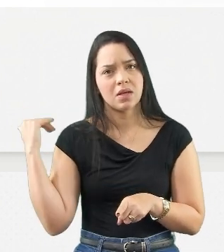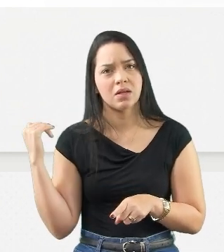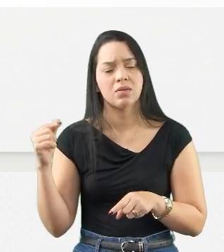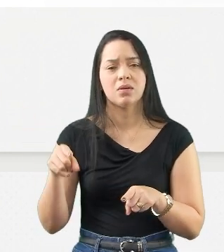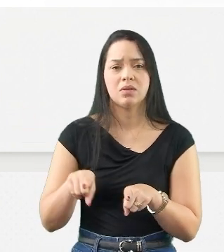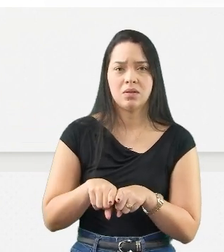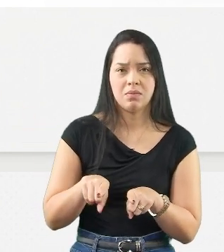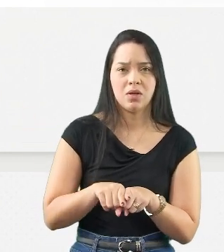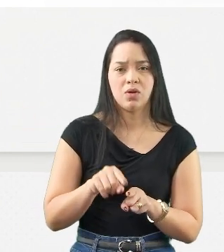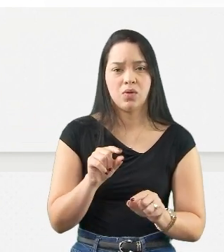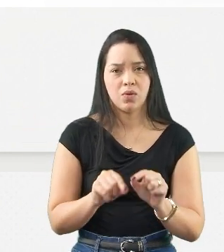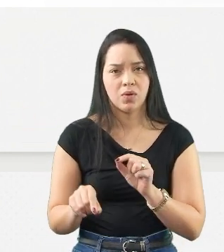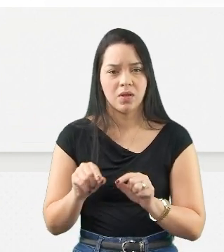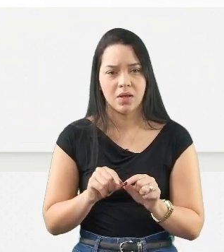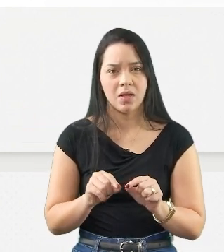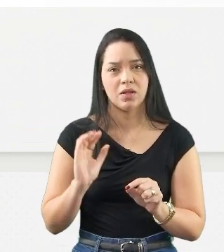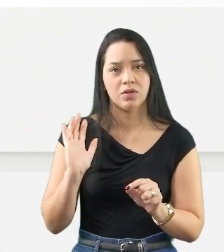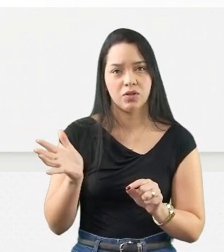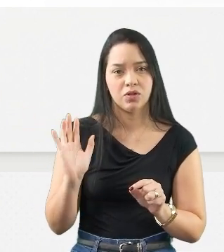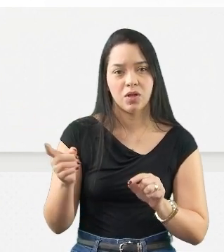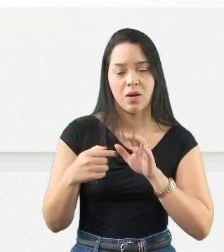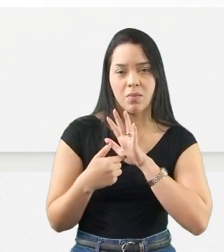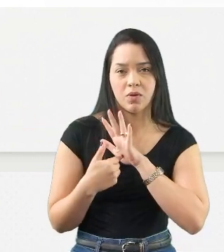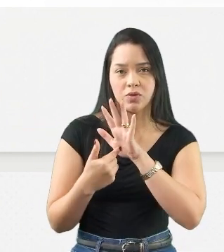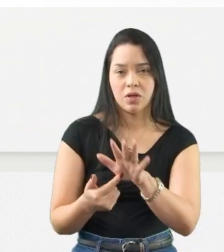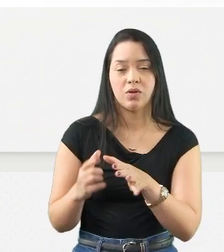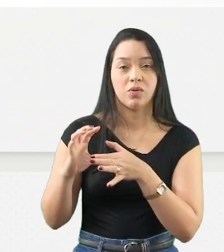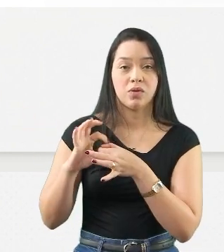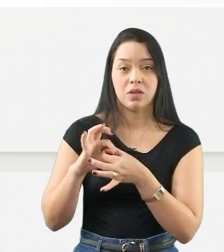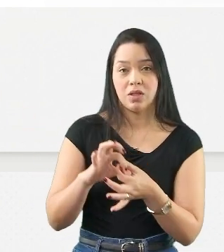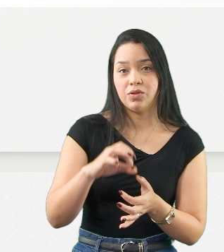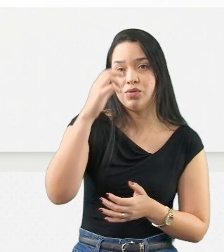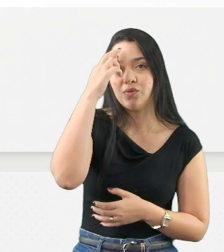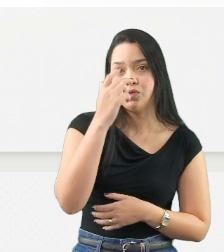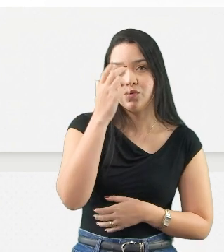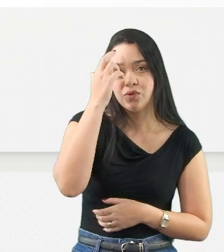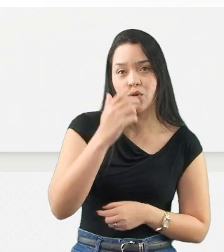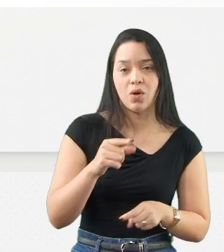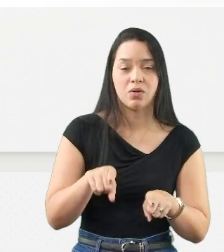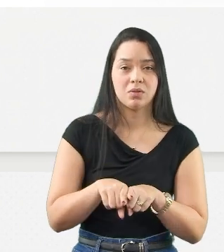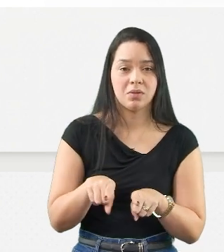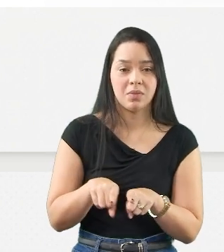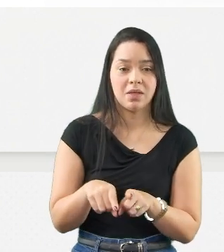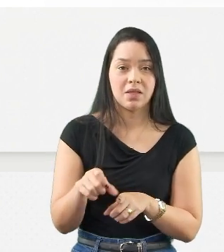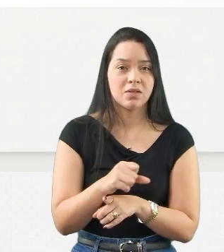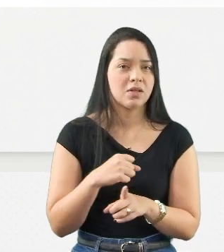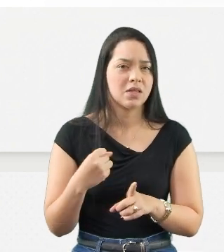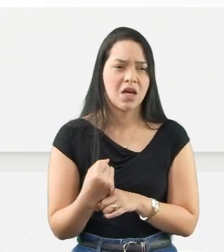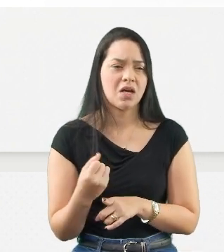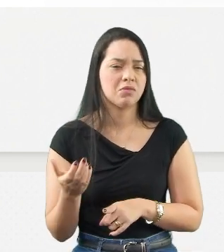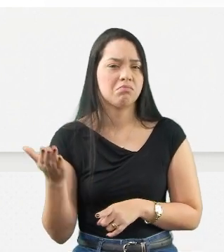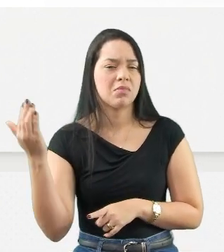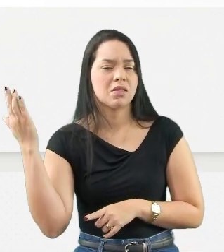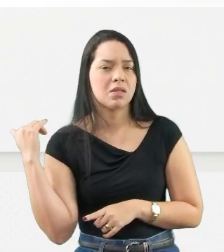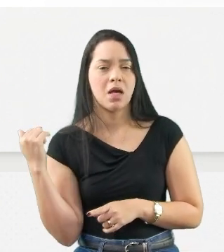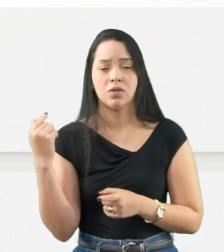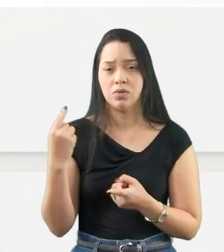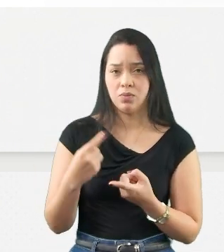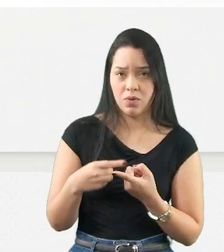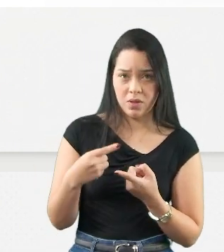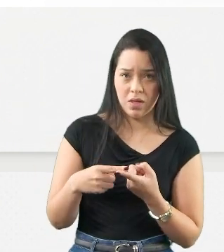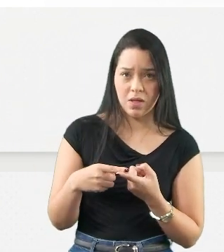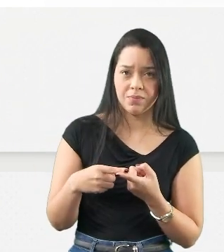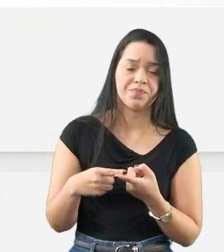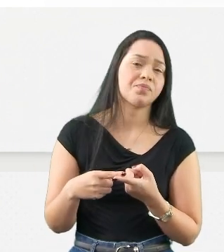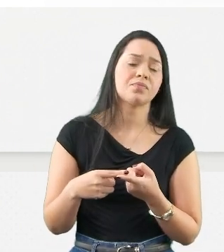alguma forma, veio refletindo do seu contexto histórico, que era que passava na sociedade naquela época, né? Por que os